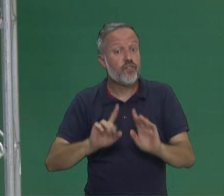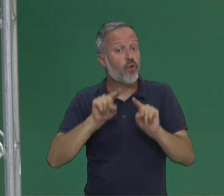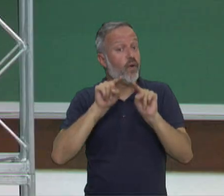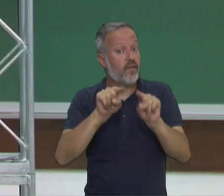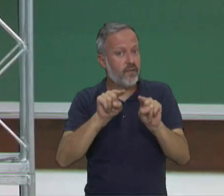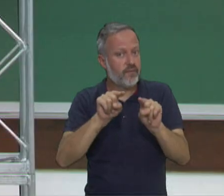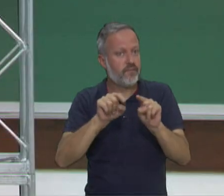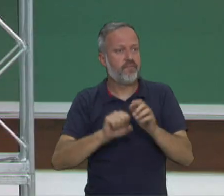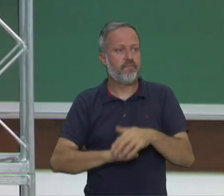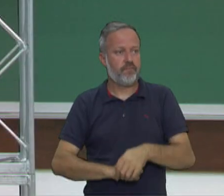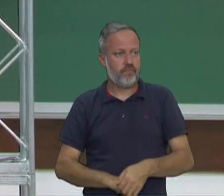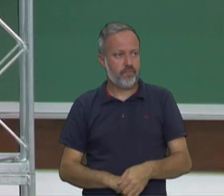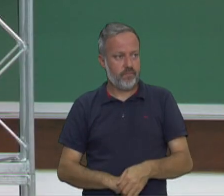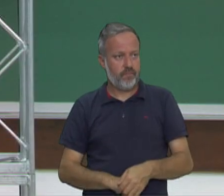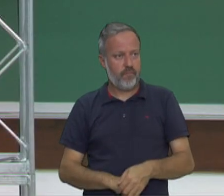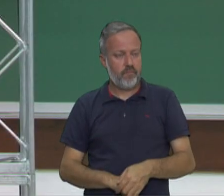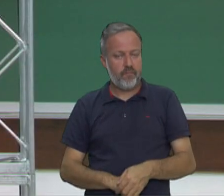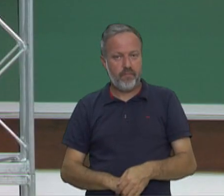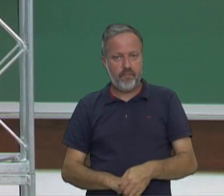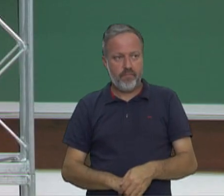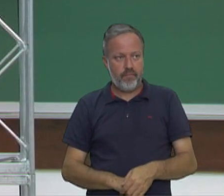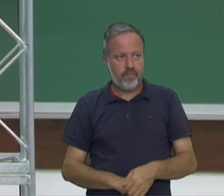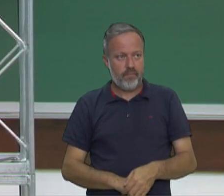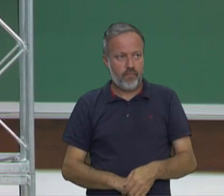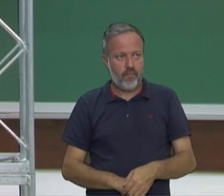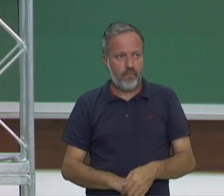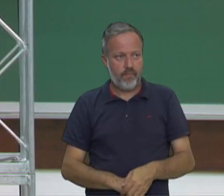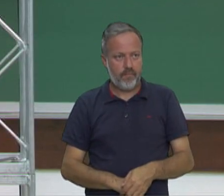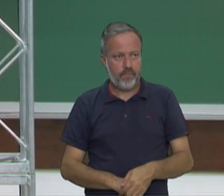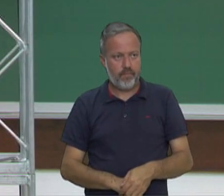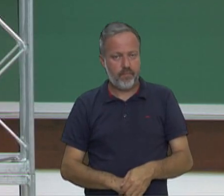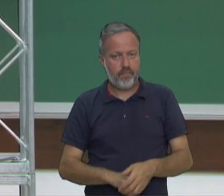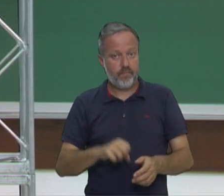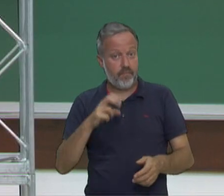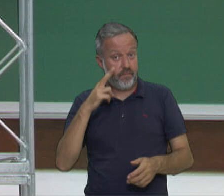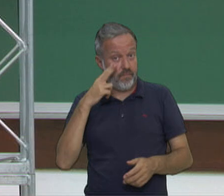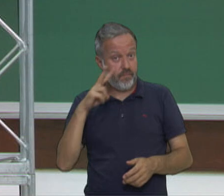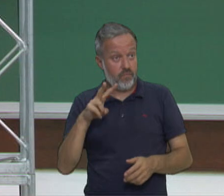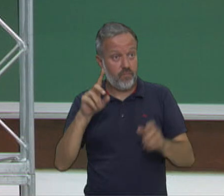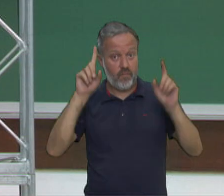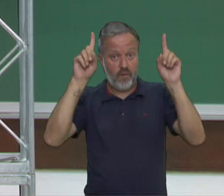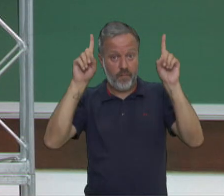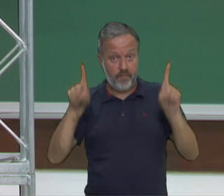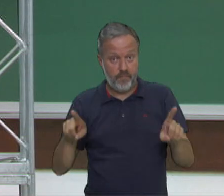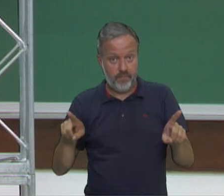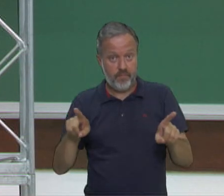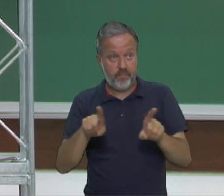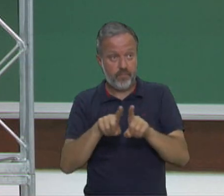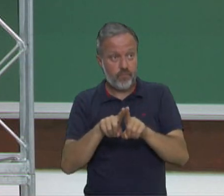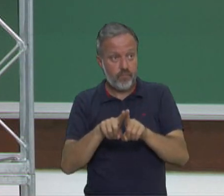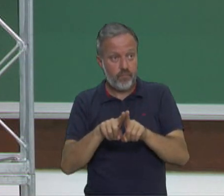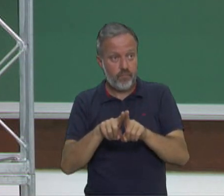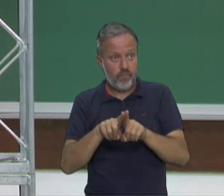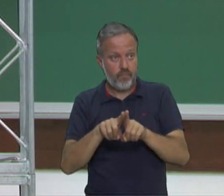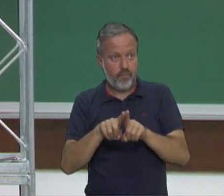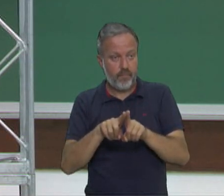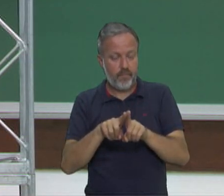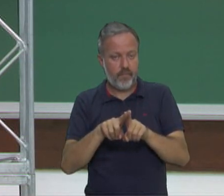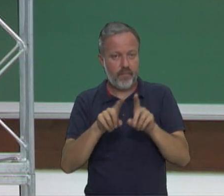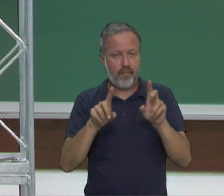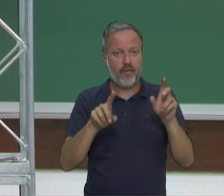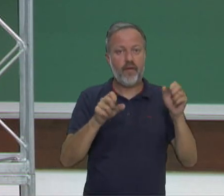Ótimo? Se a gente olhar a tabela, ela está por ordem de número atômico. Número atômico 1, número atômico